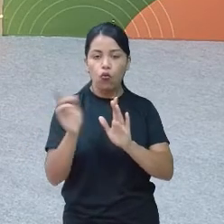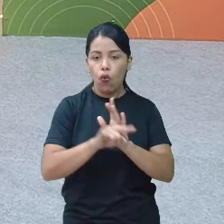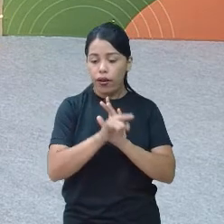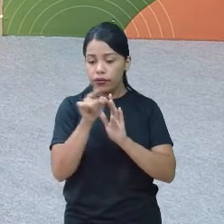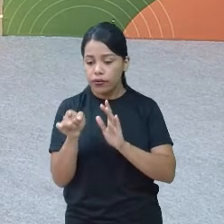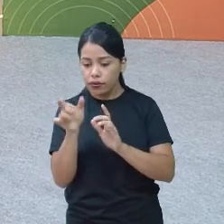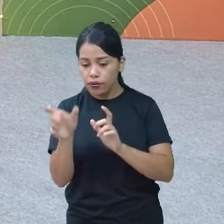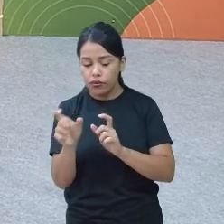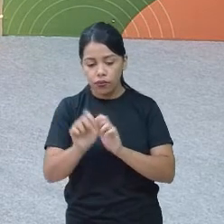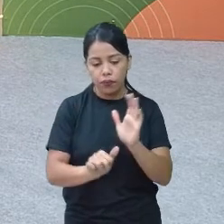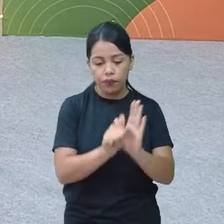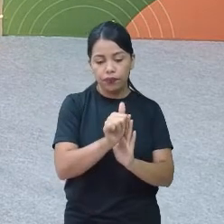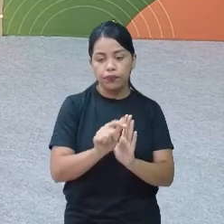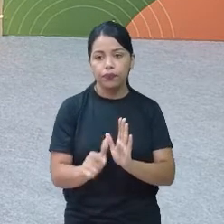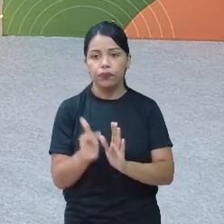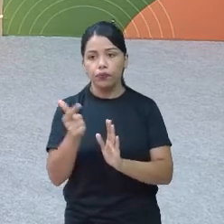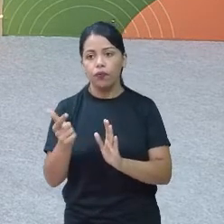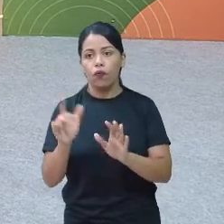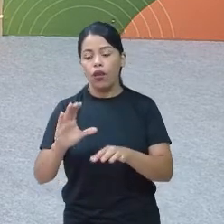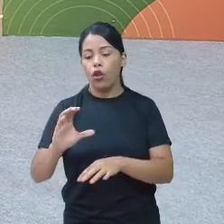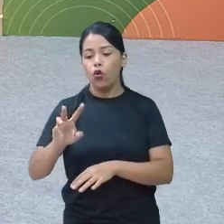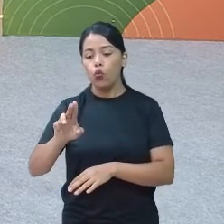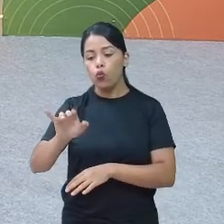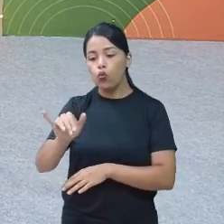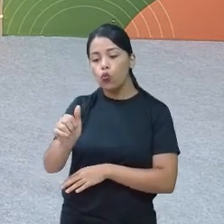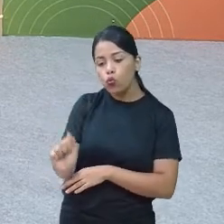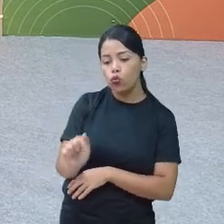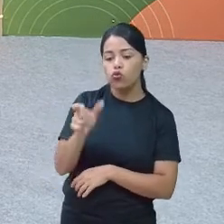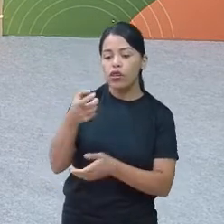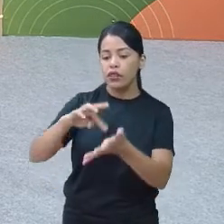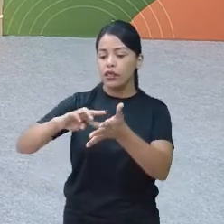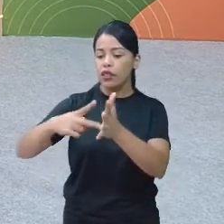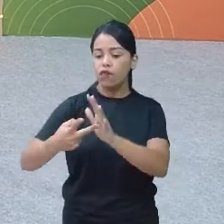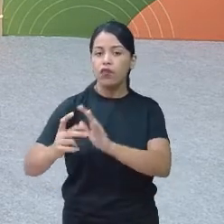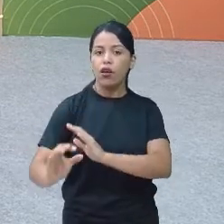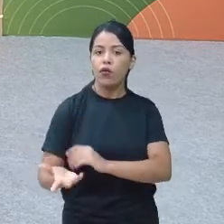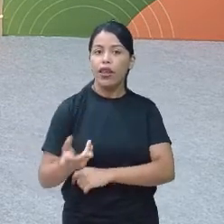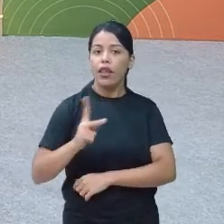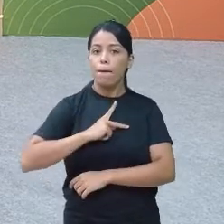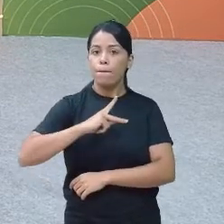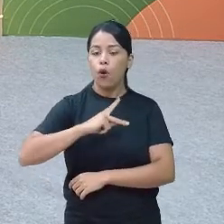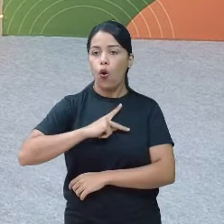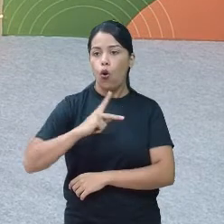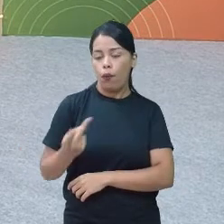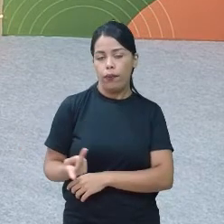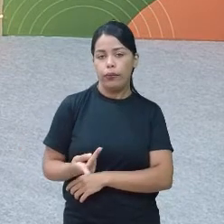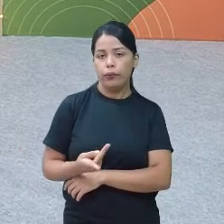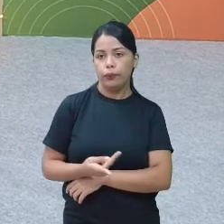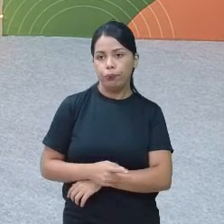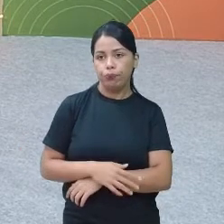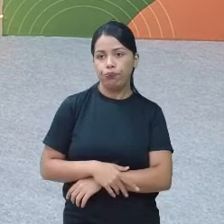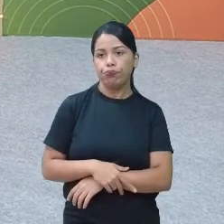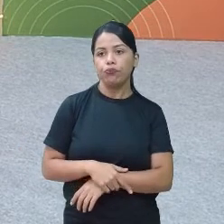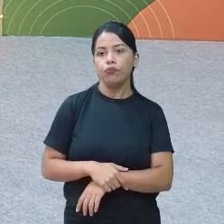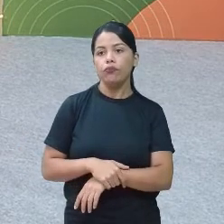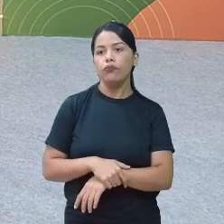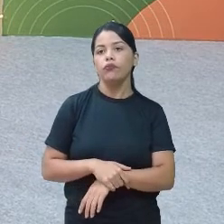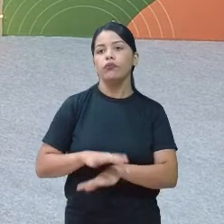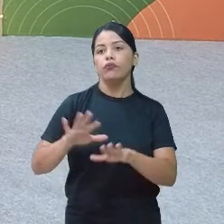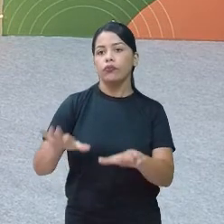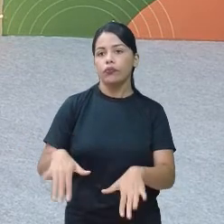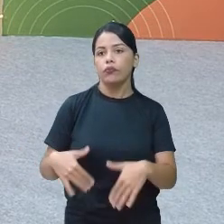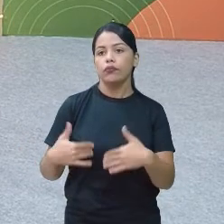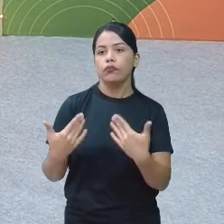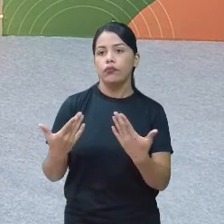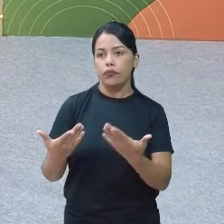cujo indica uma posse, então a comida, ela é desse restaurante em específico, então ela pertence